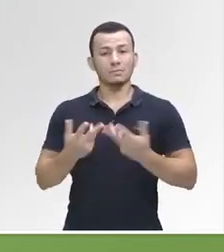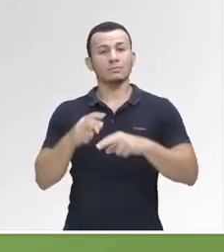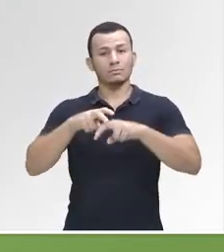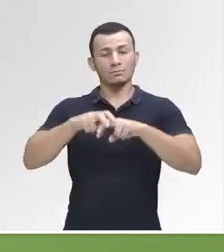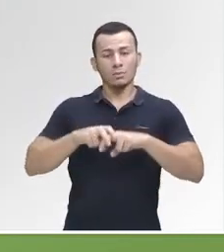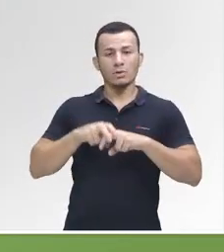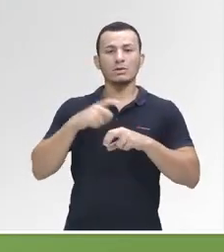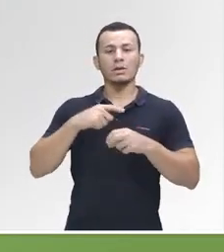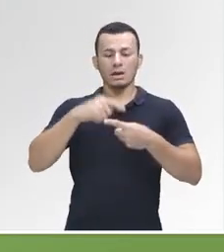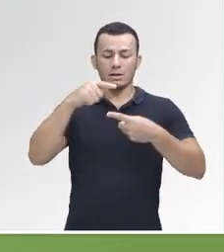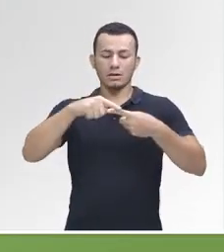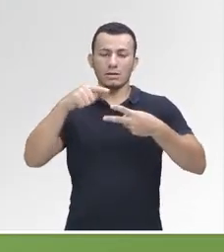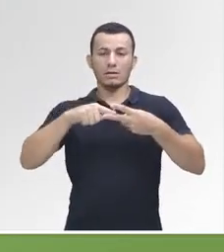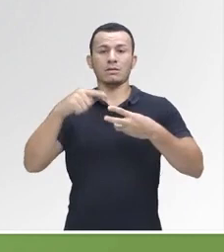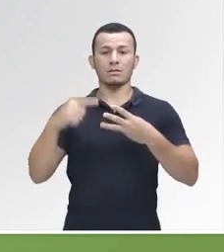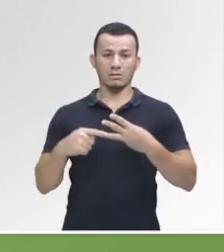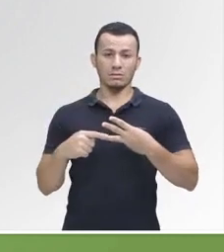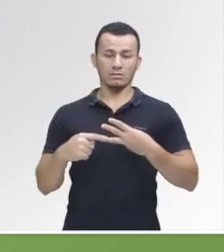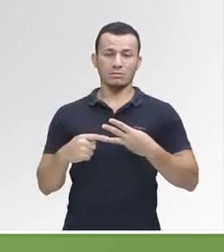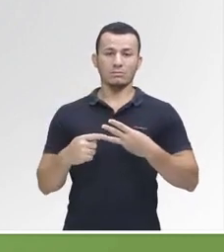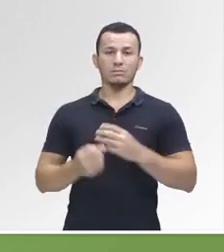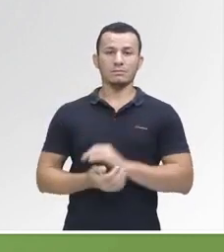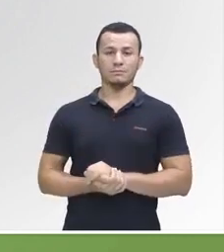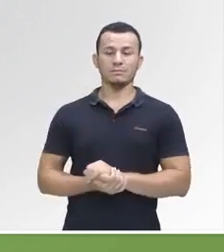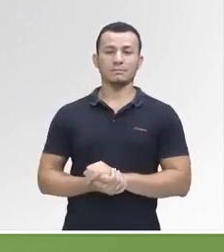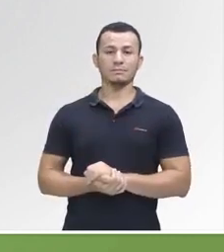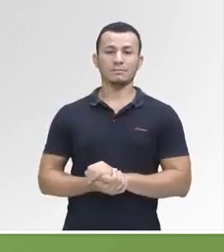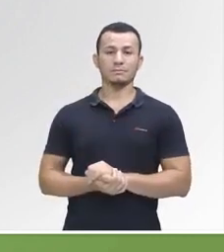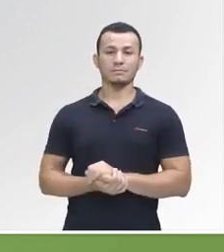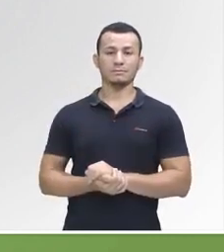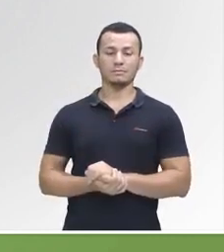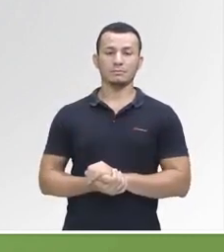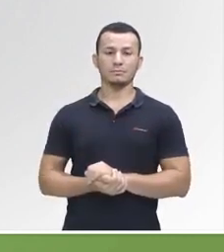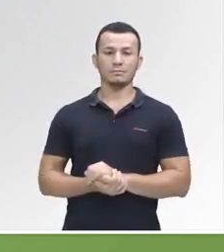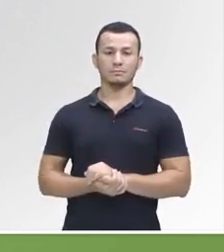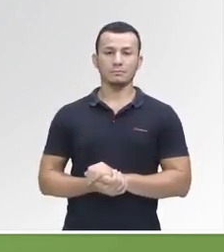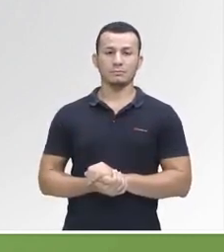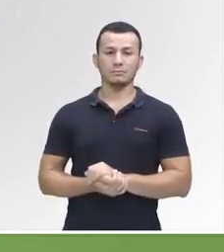classificada em vários graus. Como vocês podem ver nessa imagem,